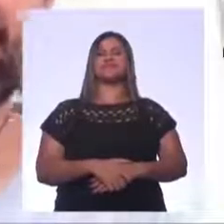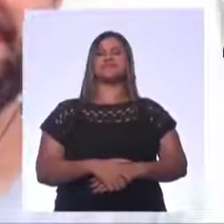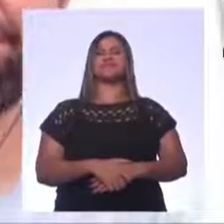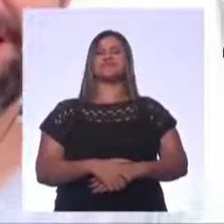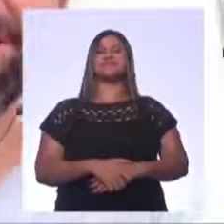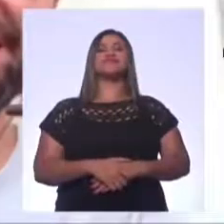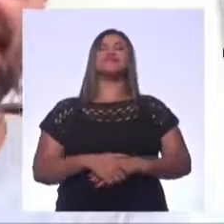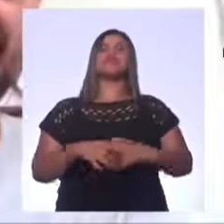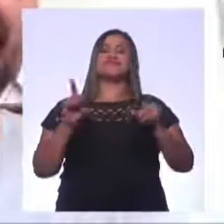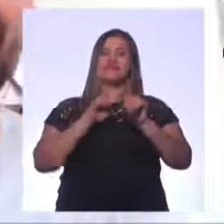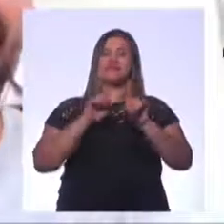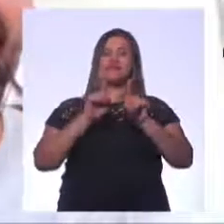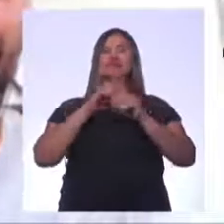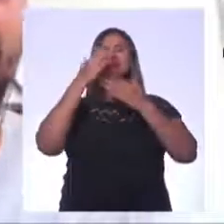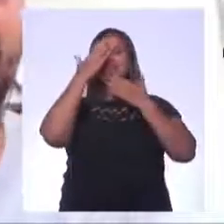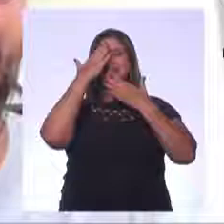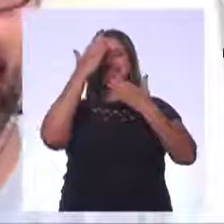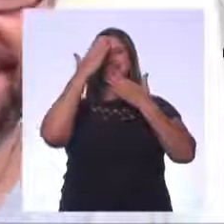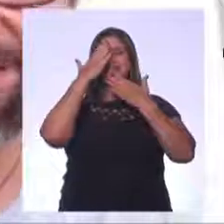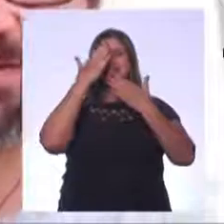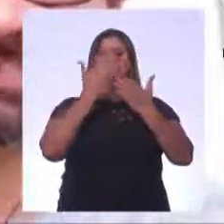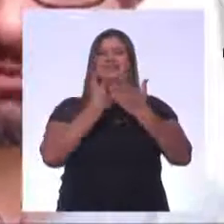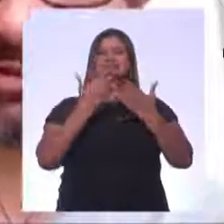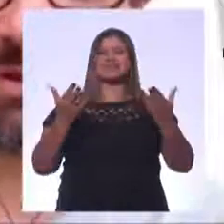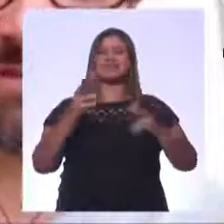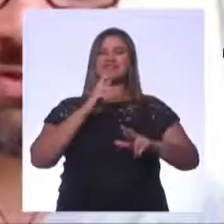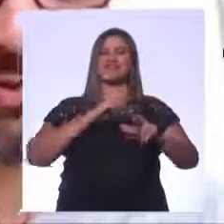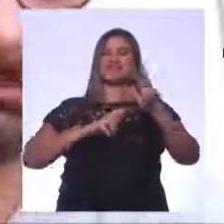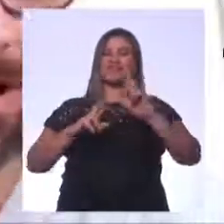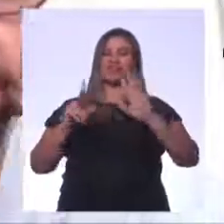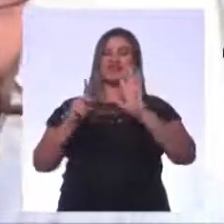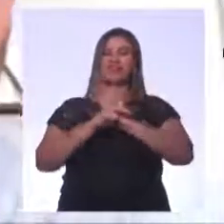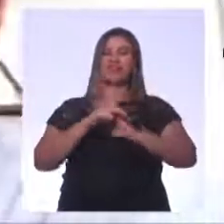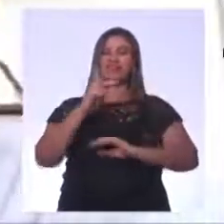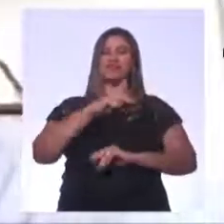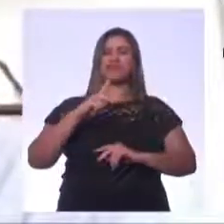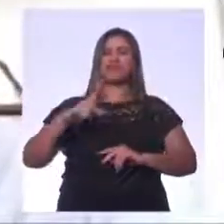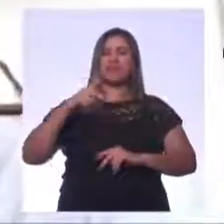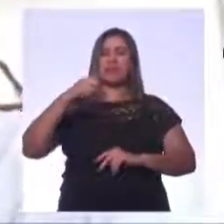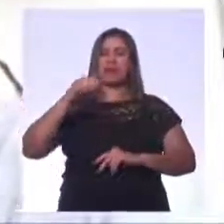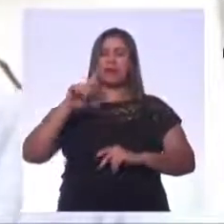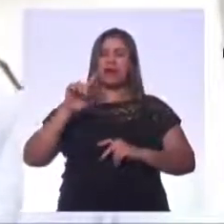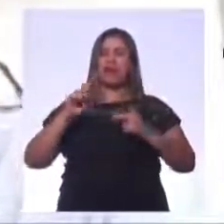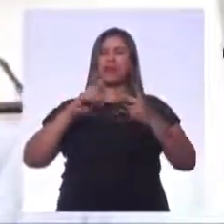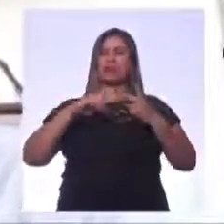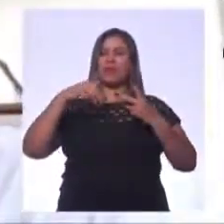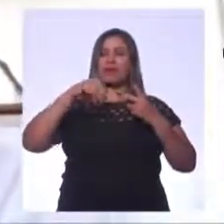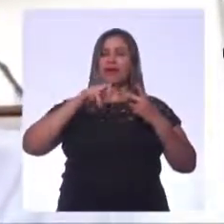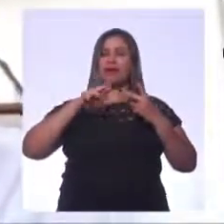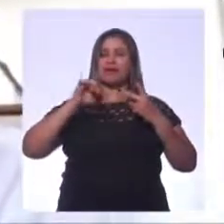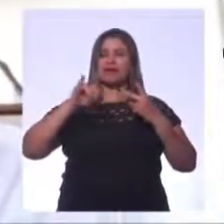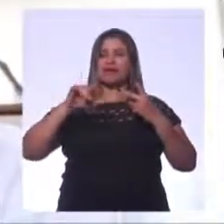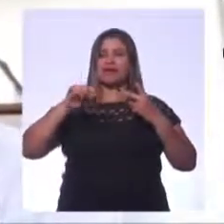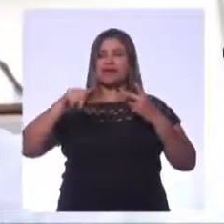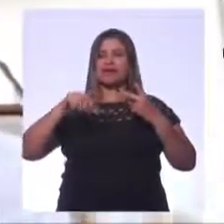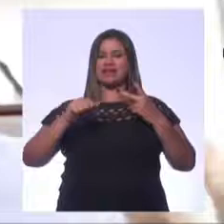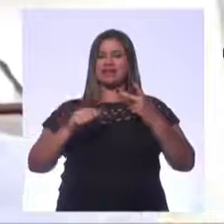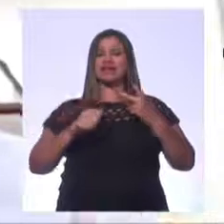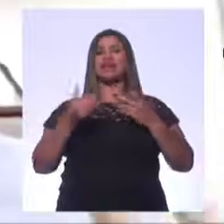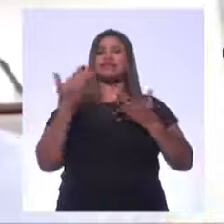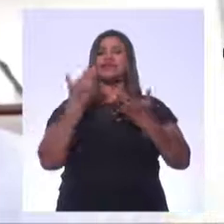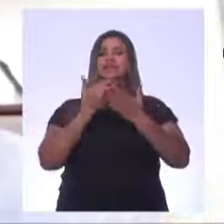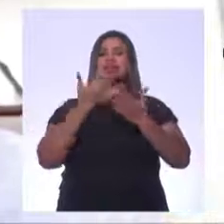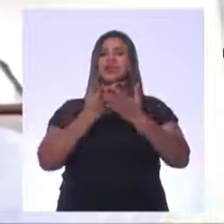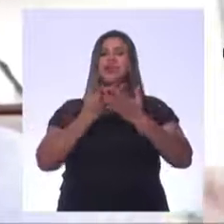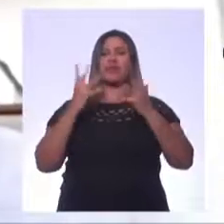Então, eu já quero, claro, agradecer a participação tanto do professor Paulo quanto da professora Marilanda nessa aula interessantíssima sobre